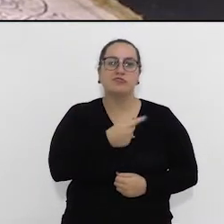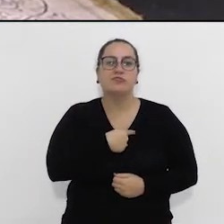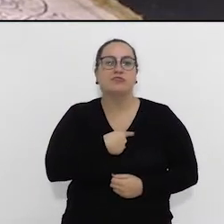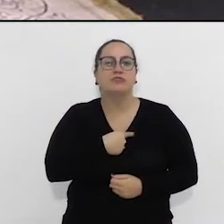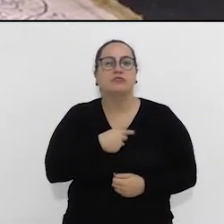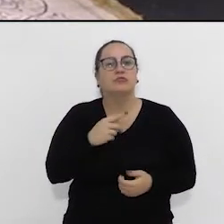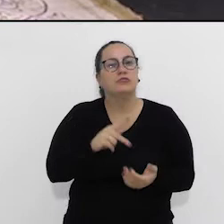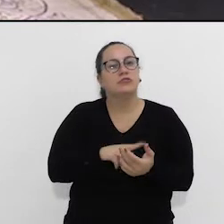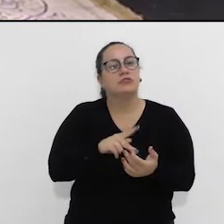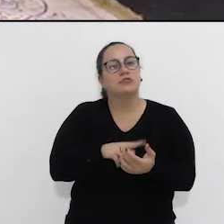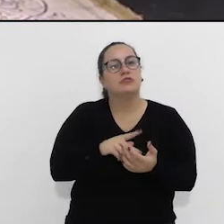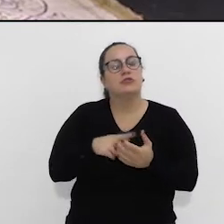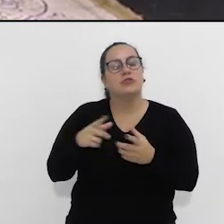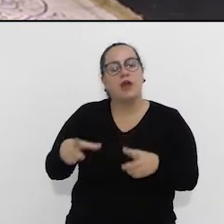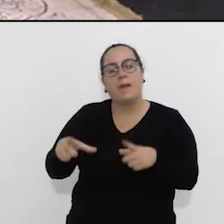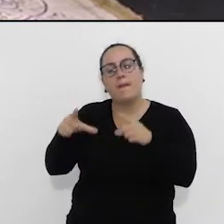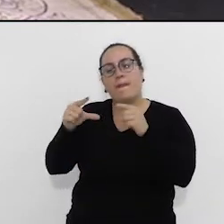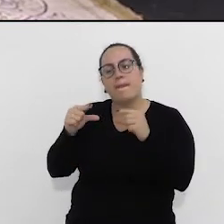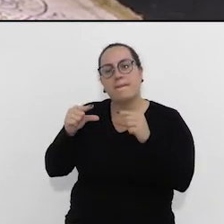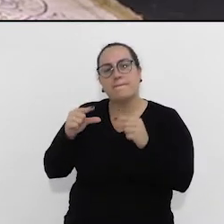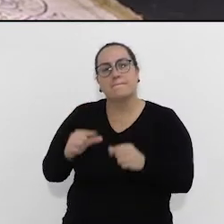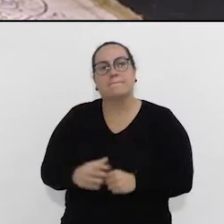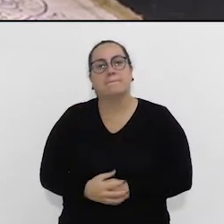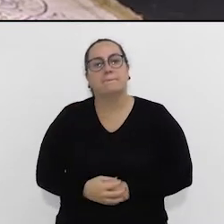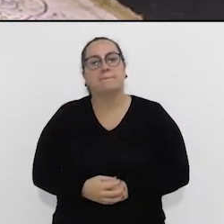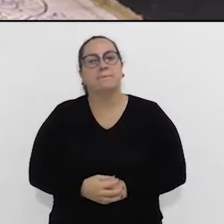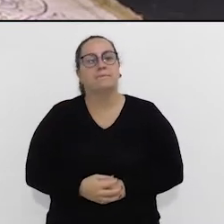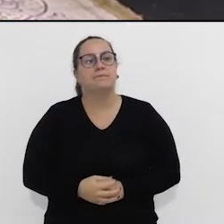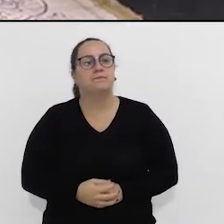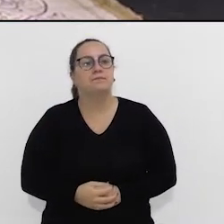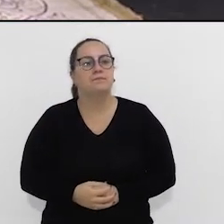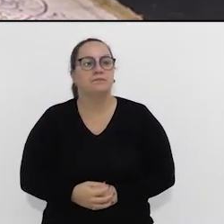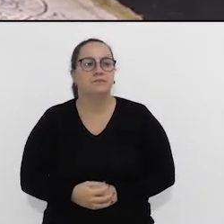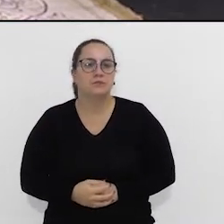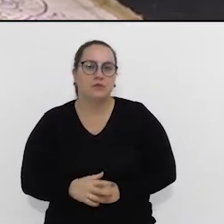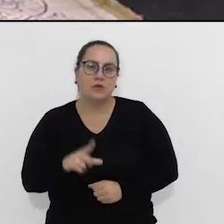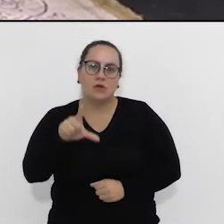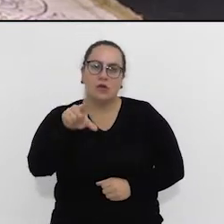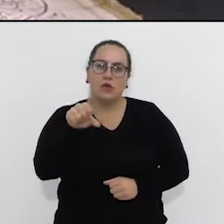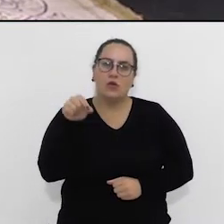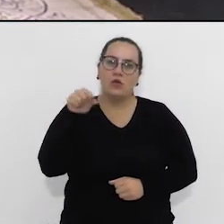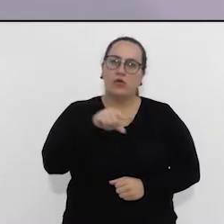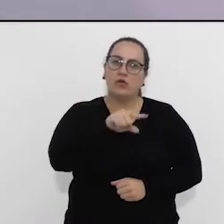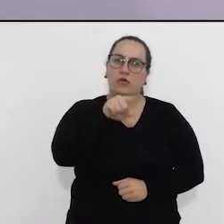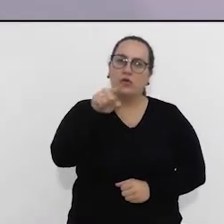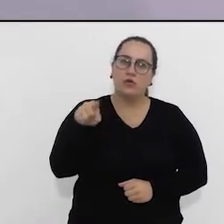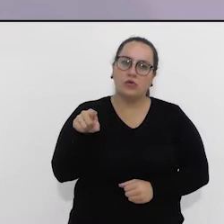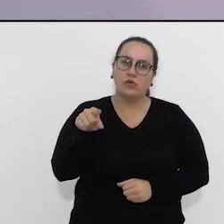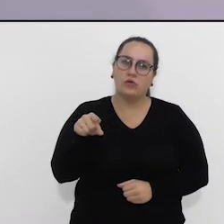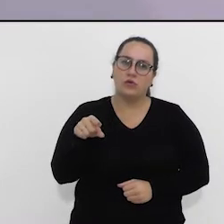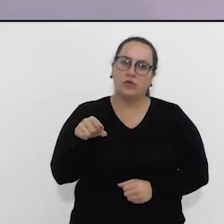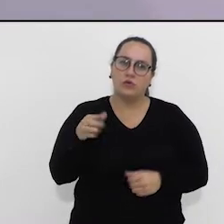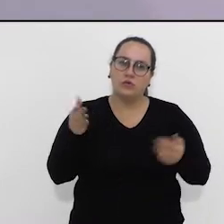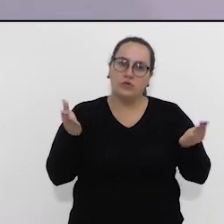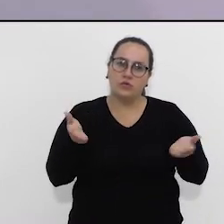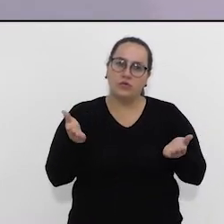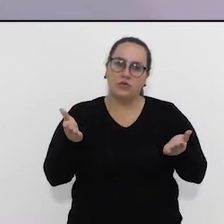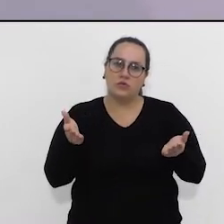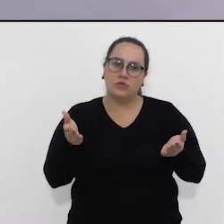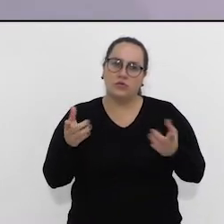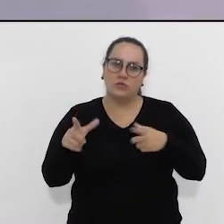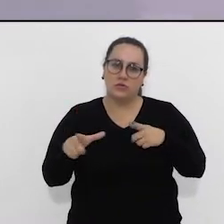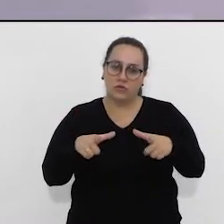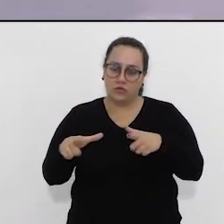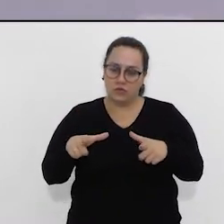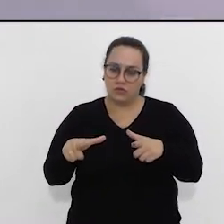realmente diminuir essa queda de empresas Xuxa for eleito já vai manter esse atual Distrito